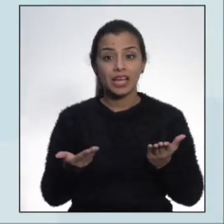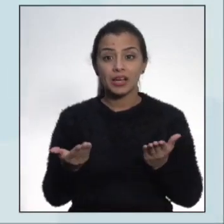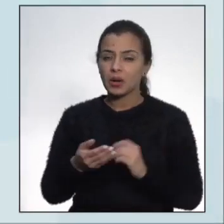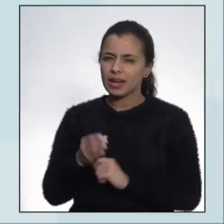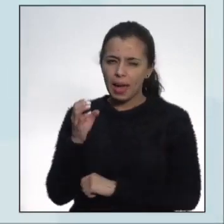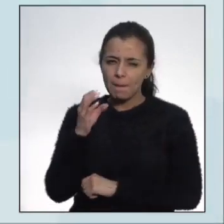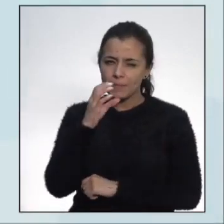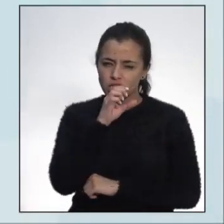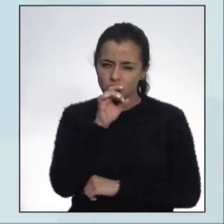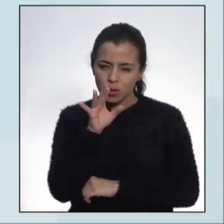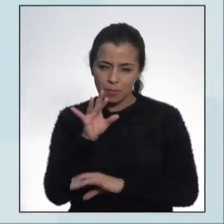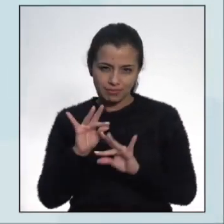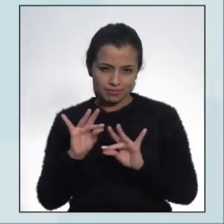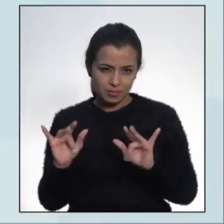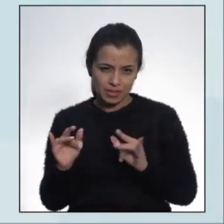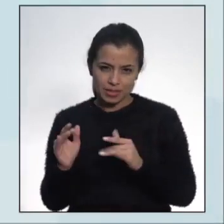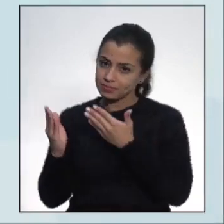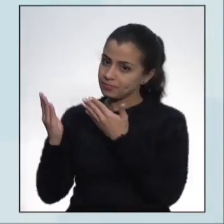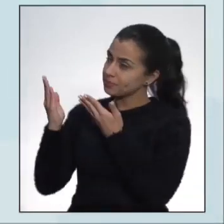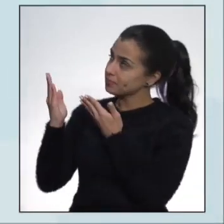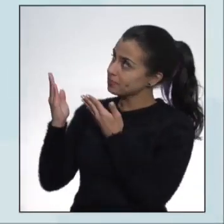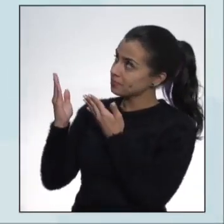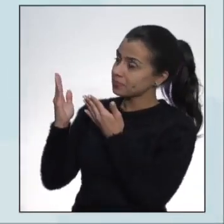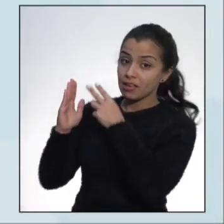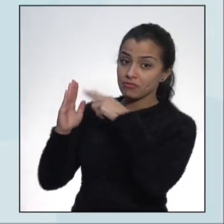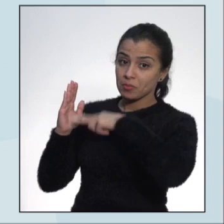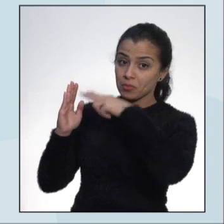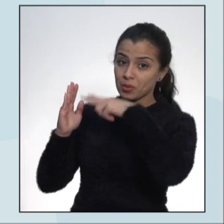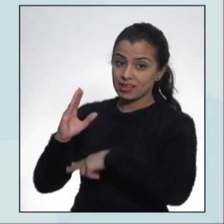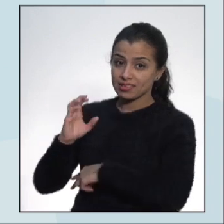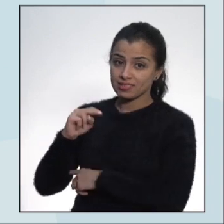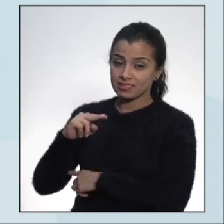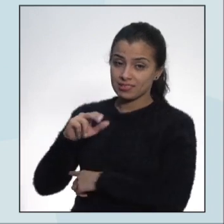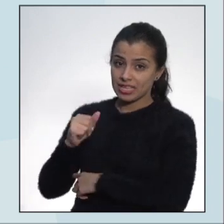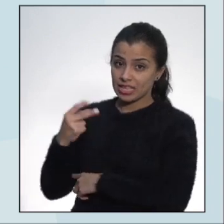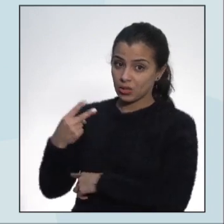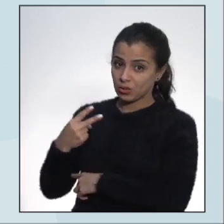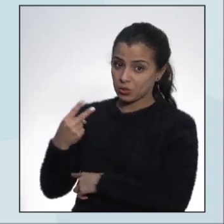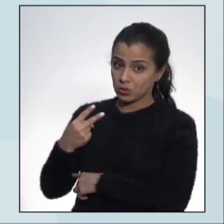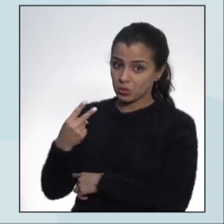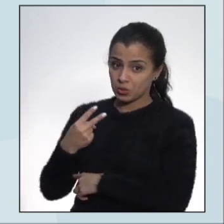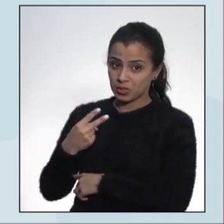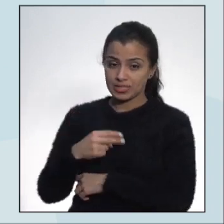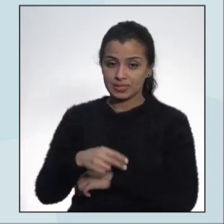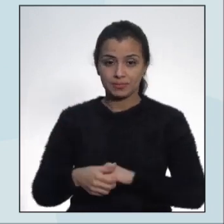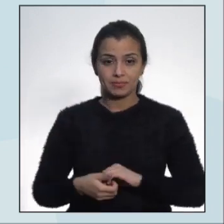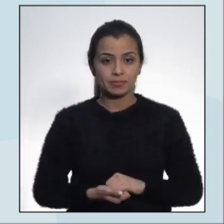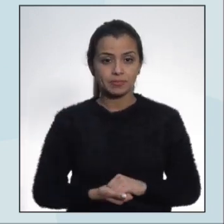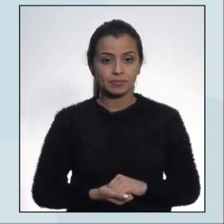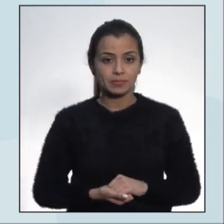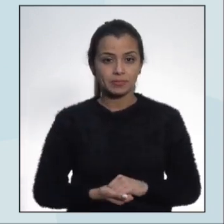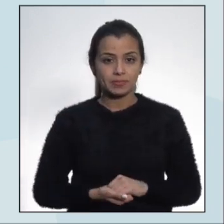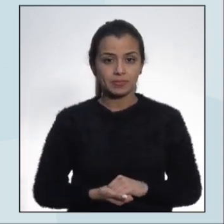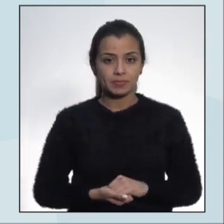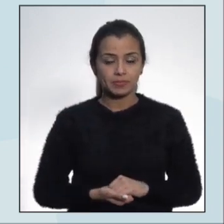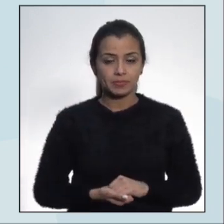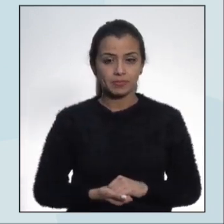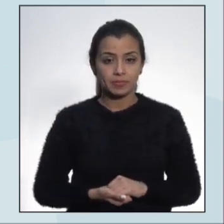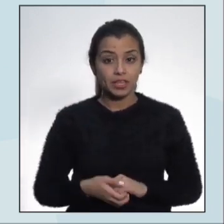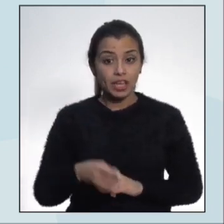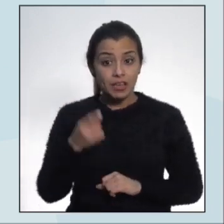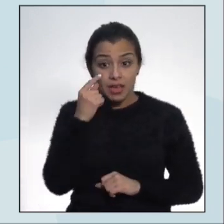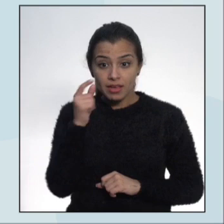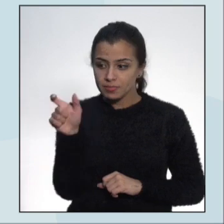bem rápida. Leremos a seguir o trecho inicial da cena 2 da obra O Noviço, do Martins Pena. Observe os elementos em